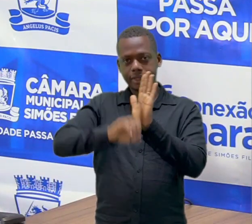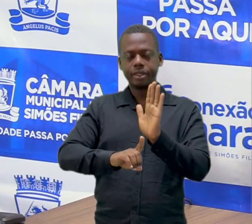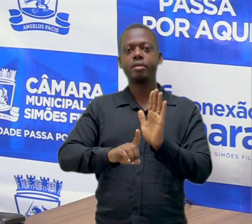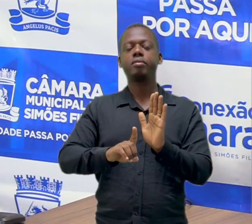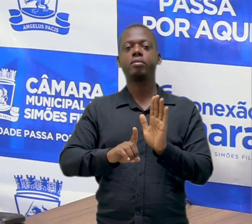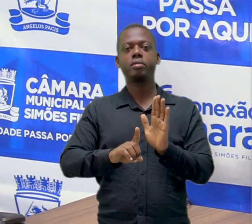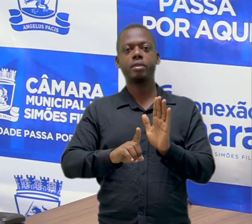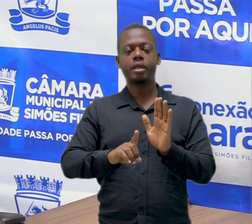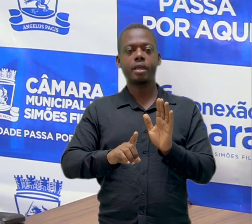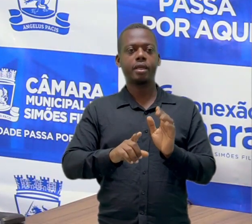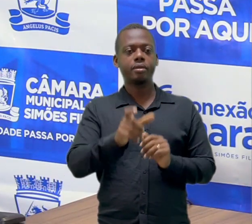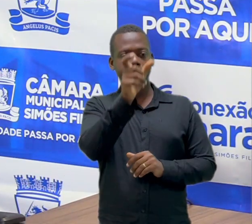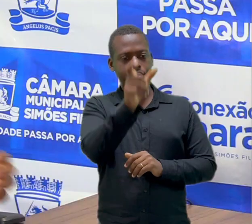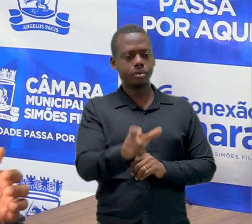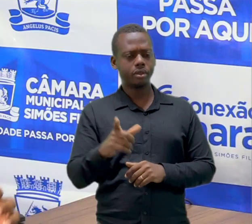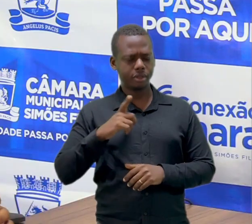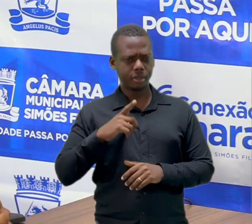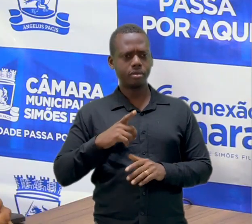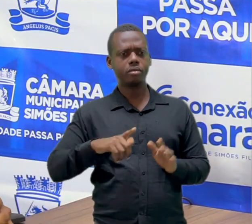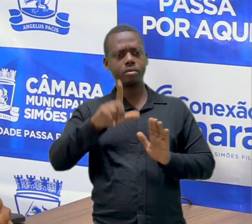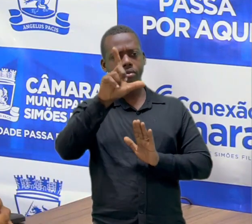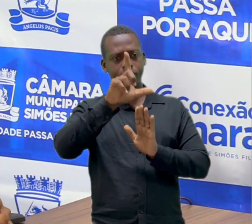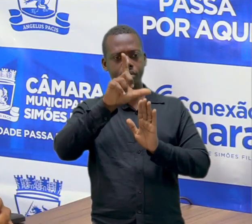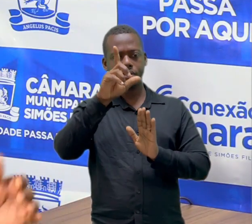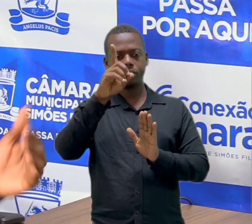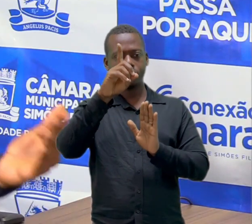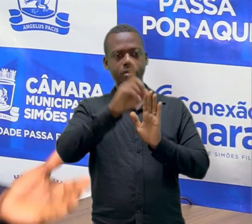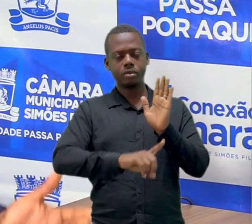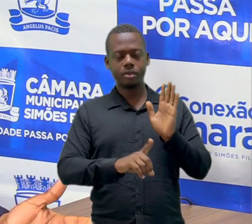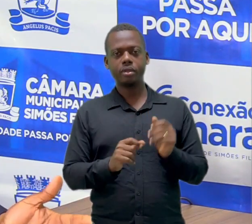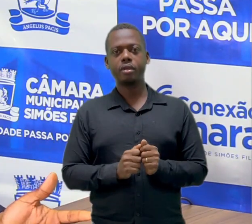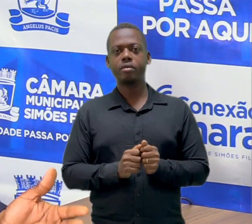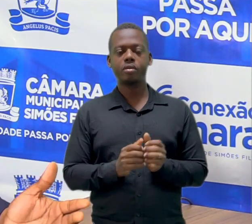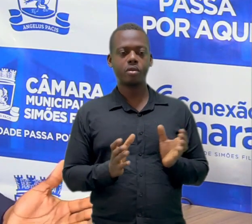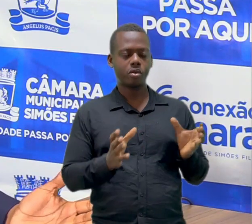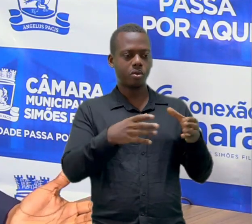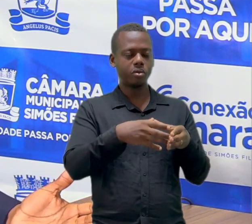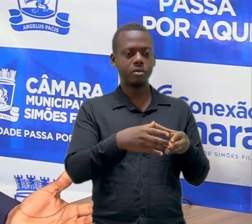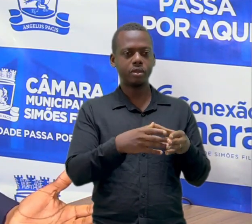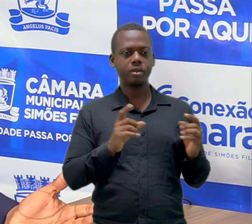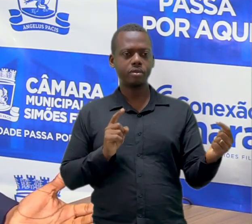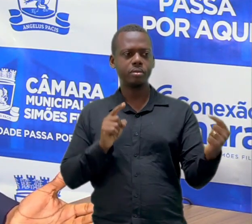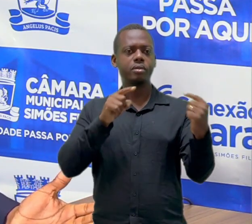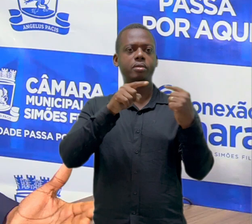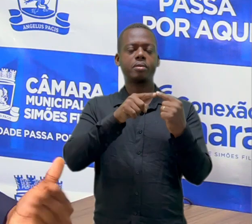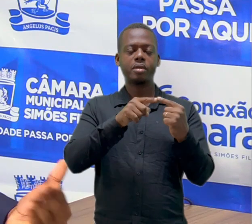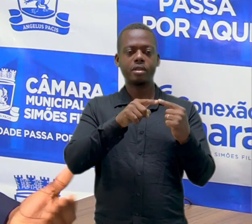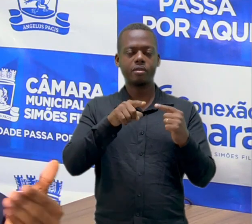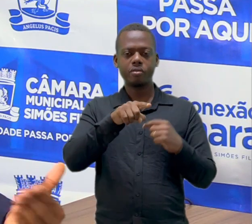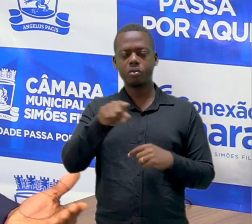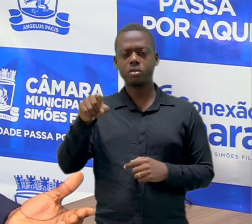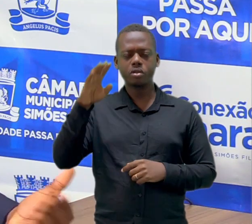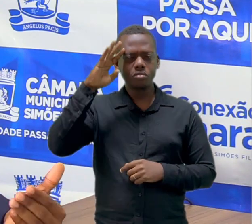né? As Sim. pessoas têm o direito, porque eu fico imaginando, Tati, a gente vive uma sociedade onde tem muitos desafios. Agora, imagine você não